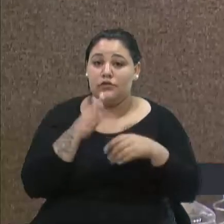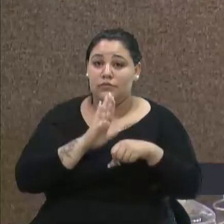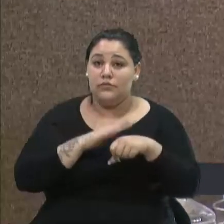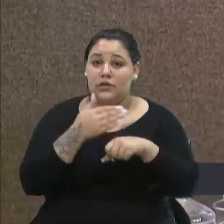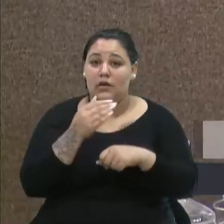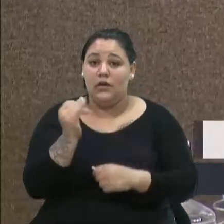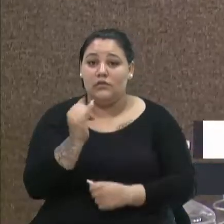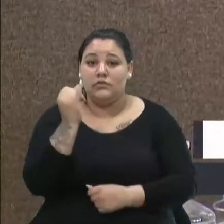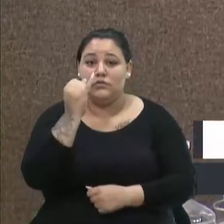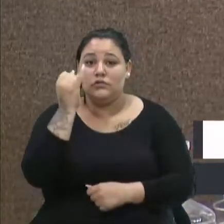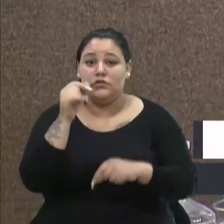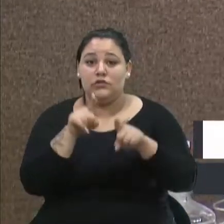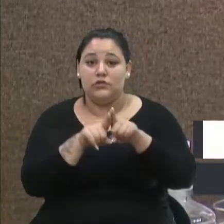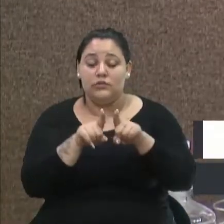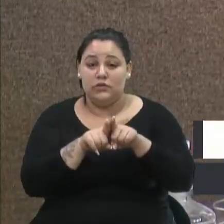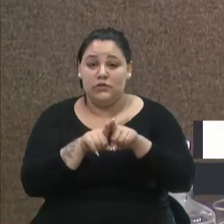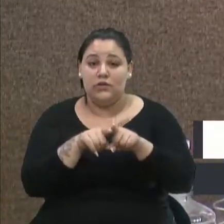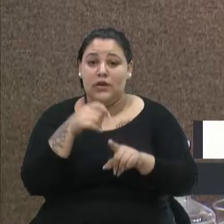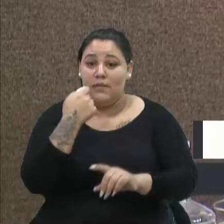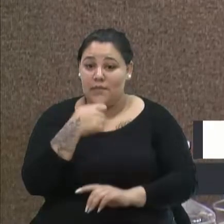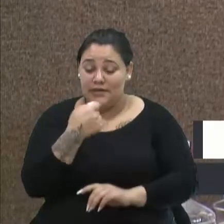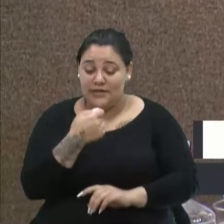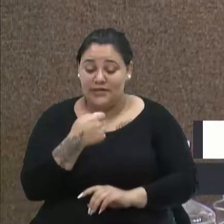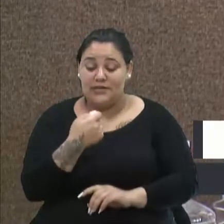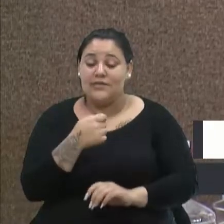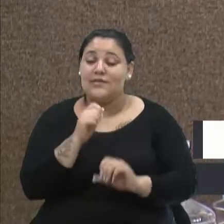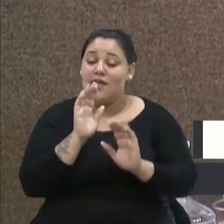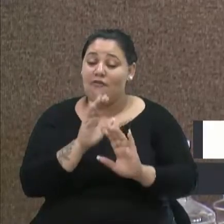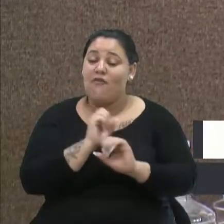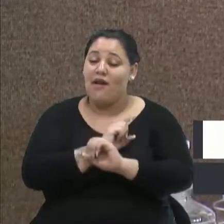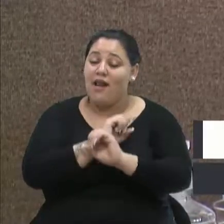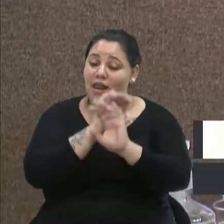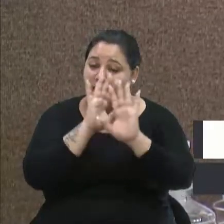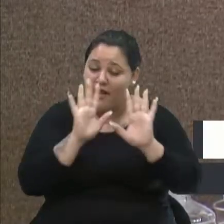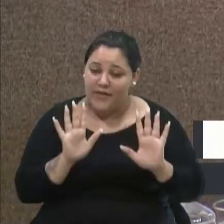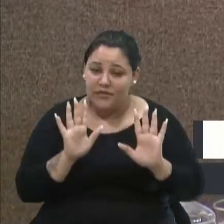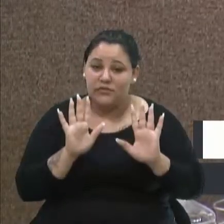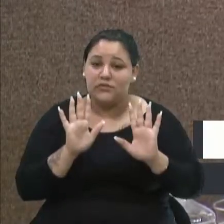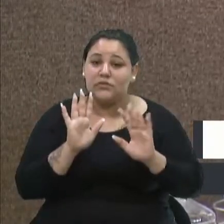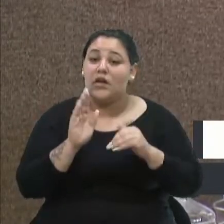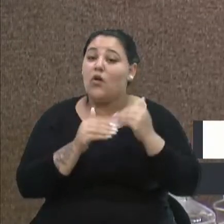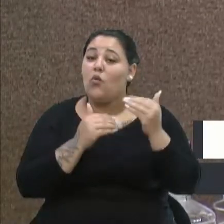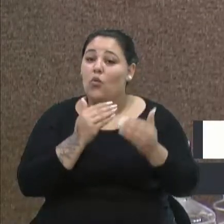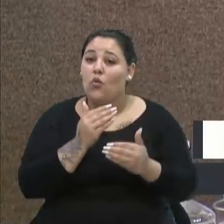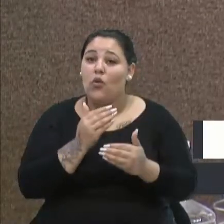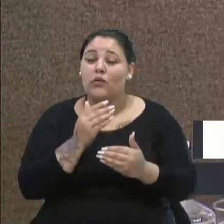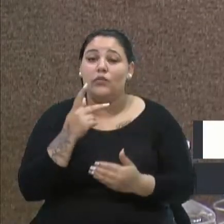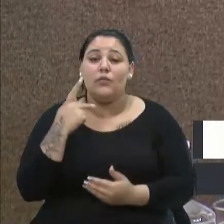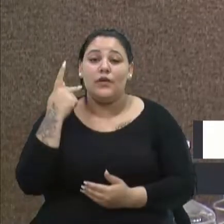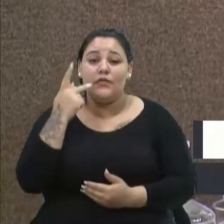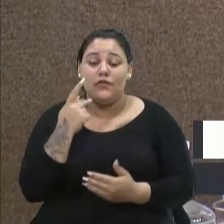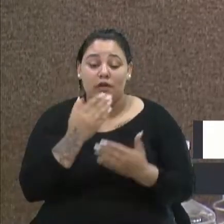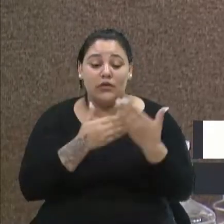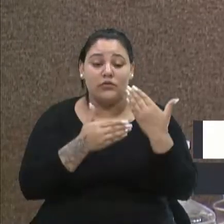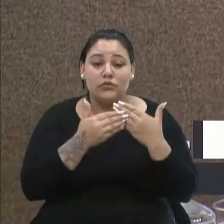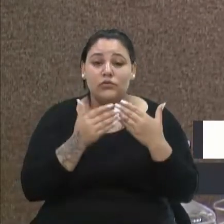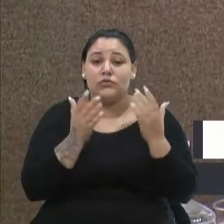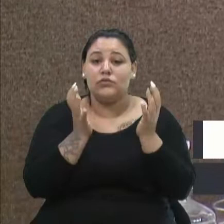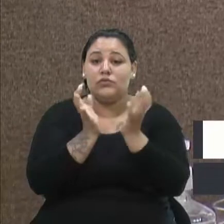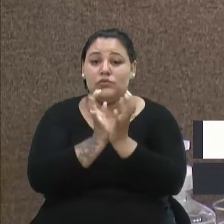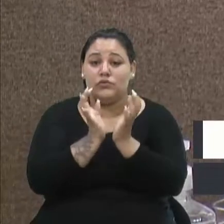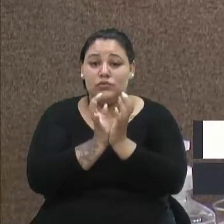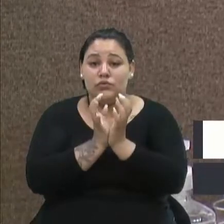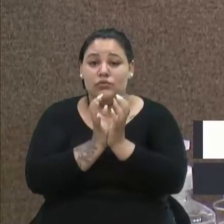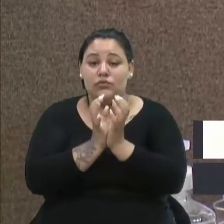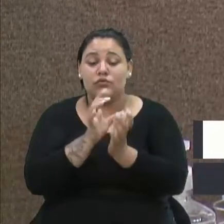ainda, e que a gente tem que deixar bastante claro, é que quando o prefeito e toda a sua equipe estiveram aqui